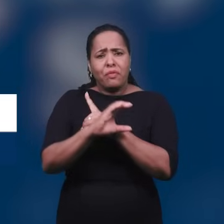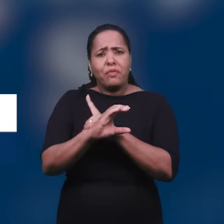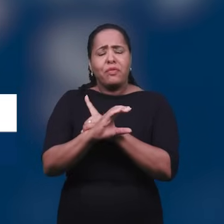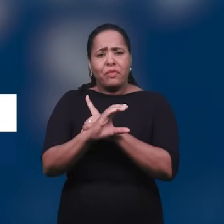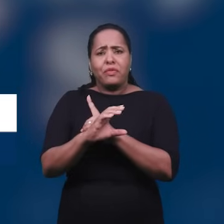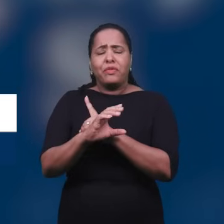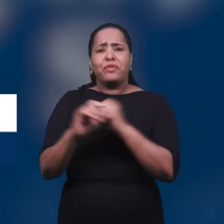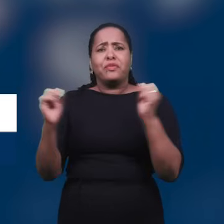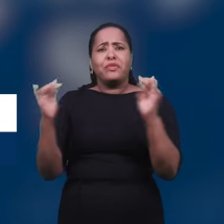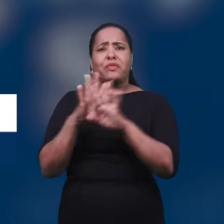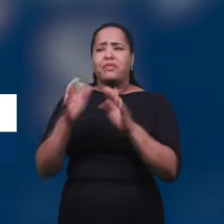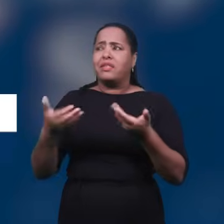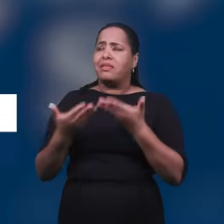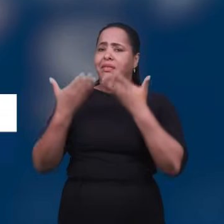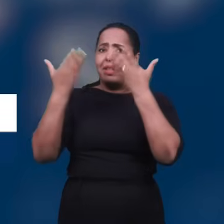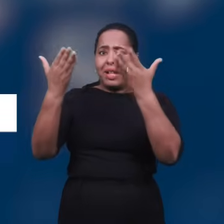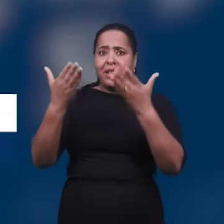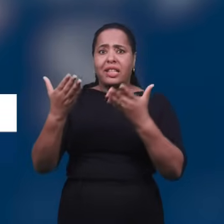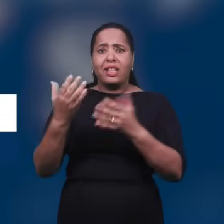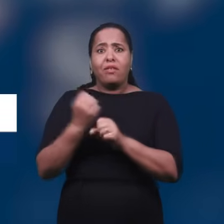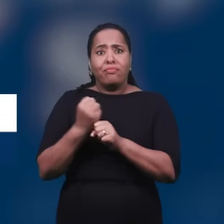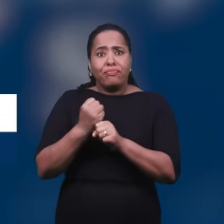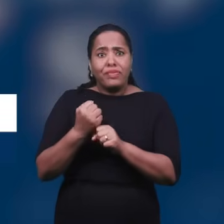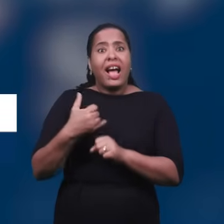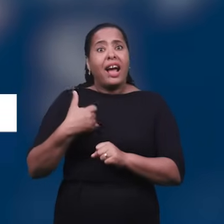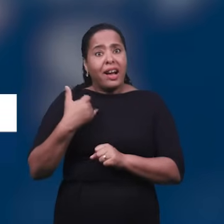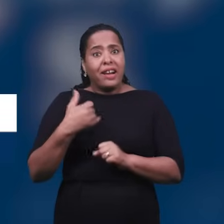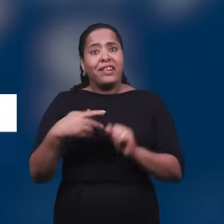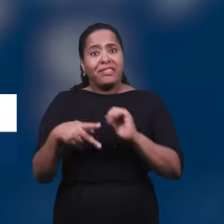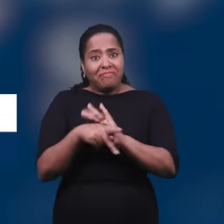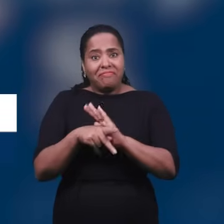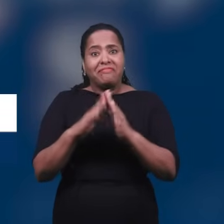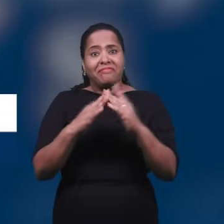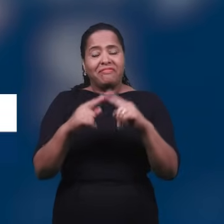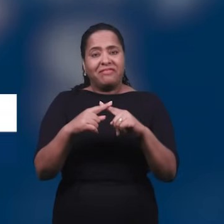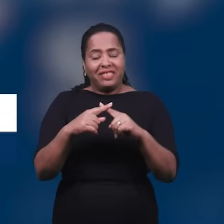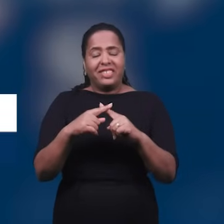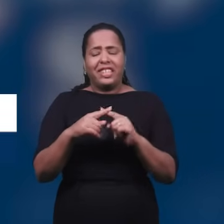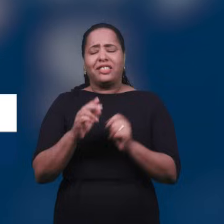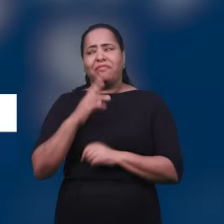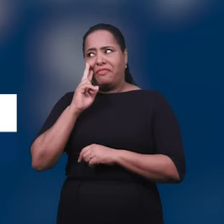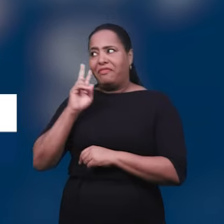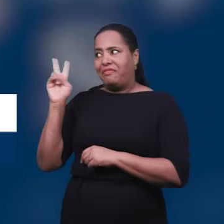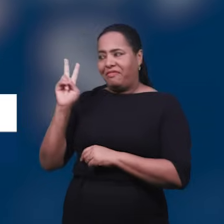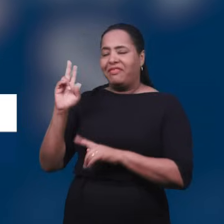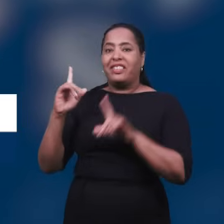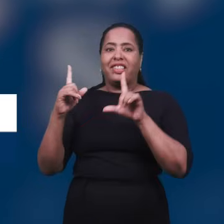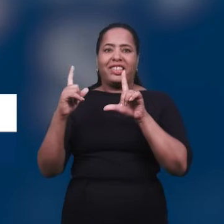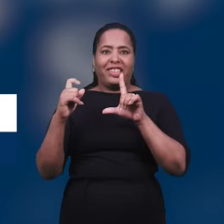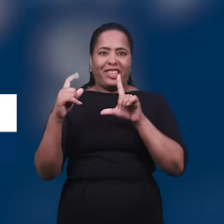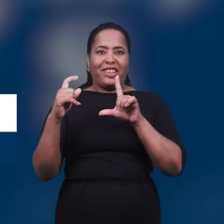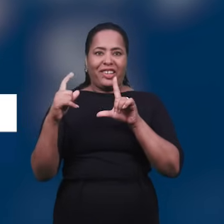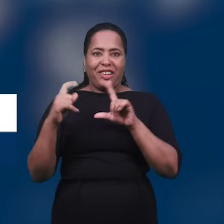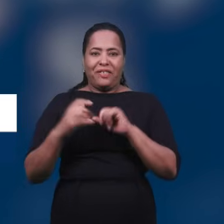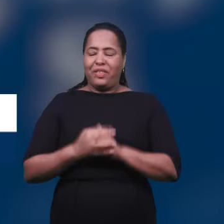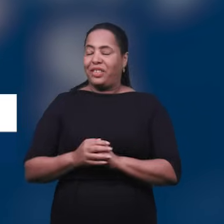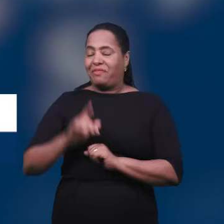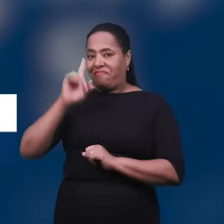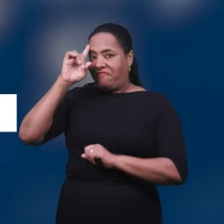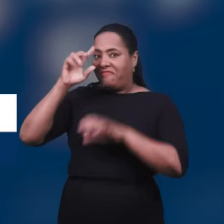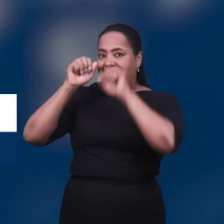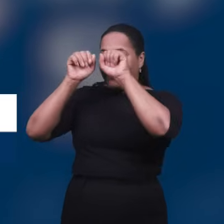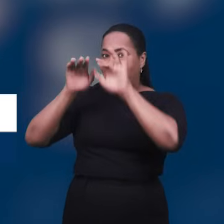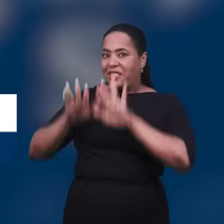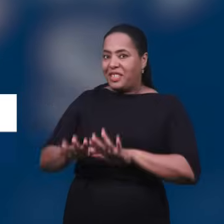pelo aniversário da igreja. Um abraço aos queridos irmãos, você está vendo aí agora as fotos. Que Deus abençoe os queridos irmãos da Igreja da Tijuca, aí no Rio de